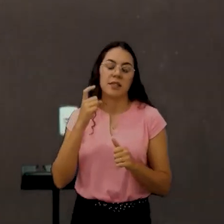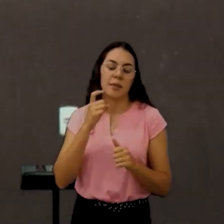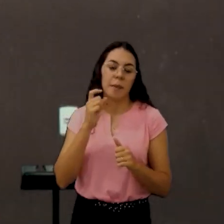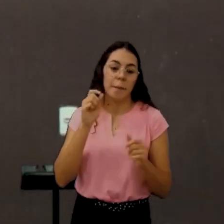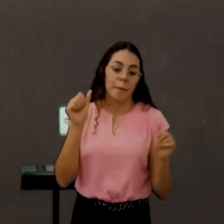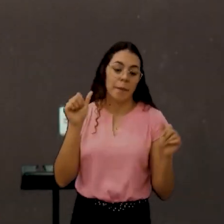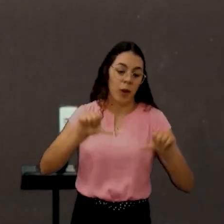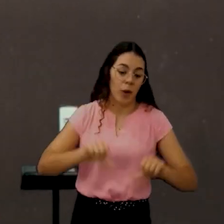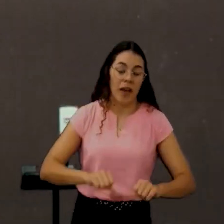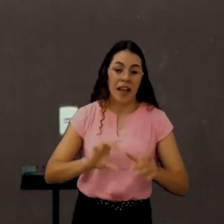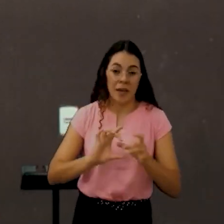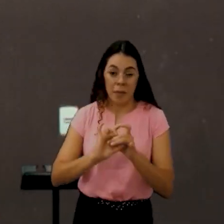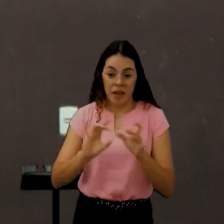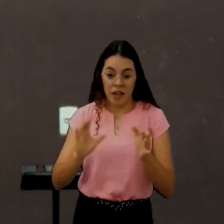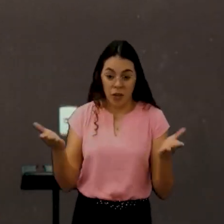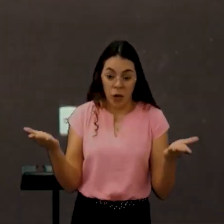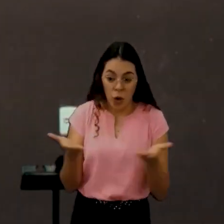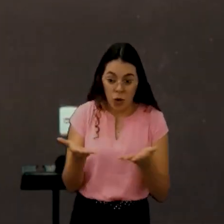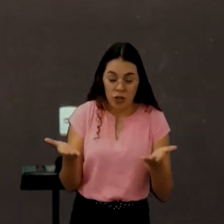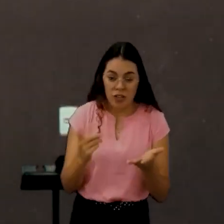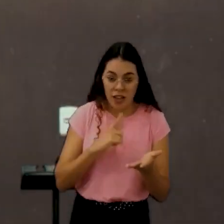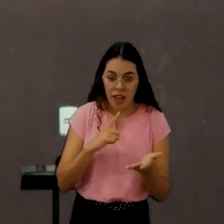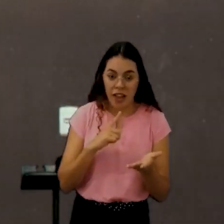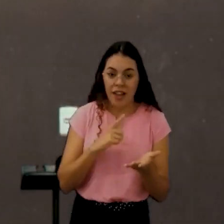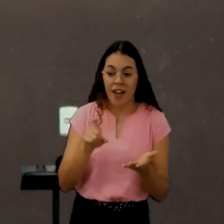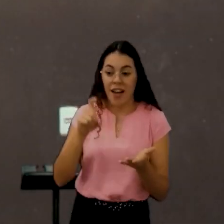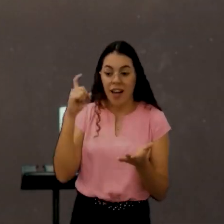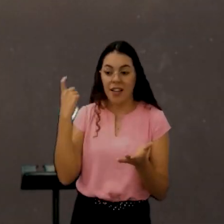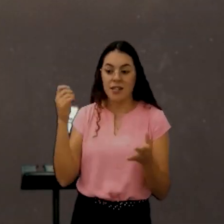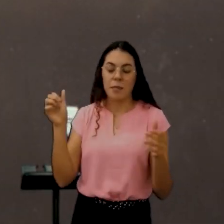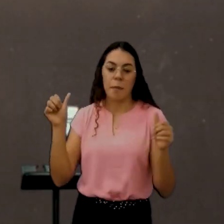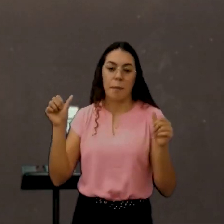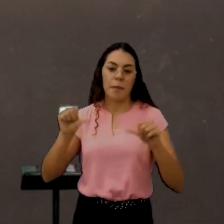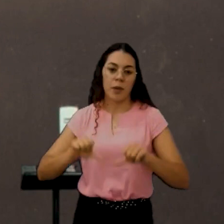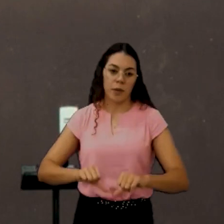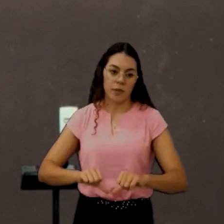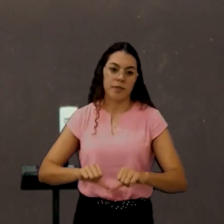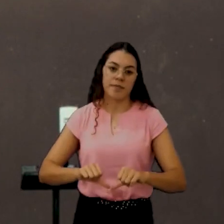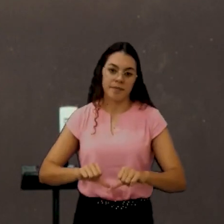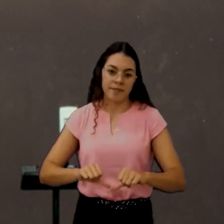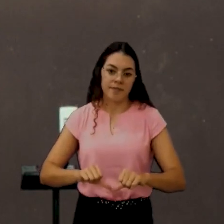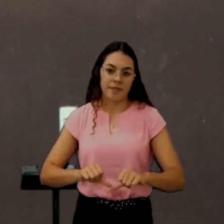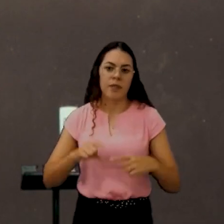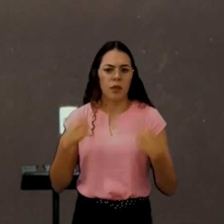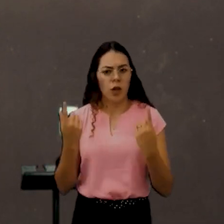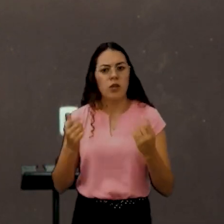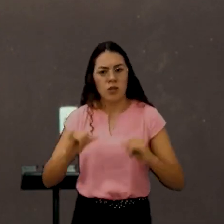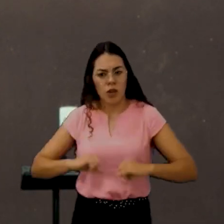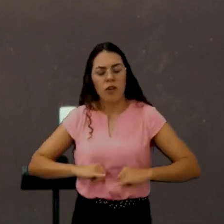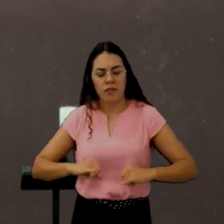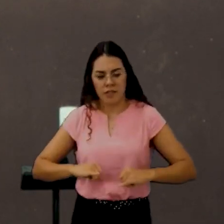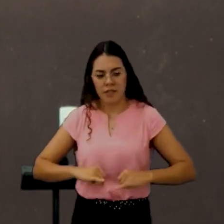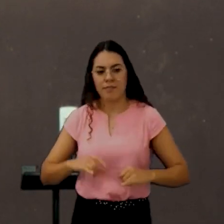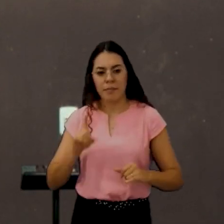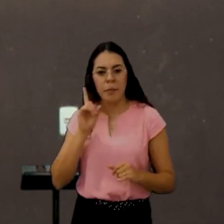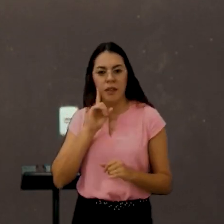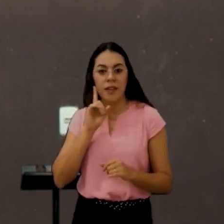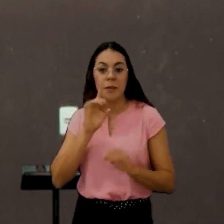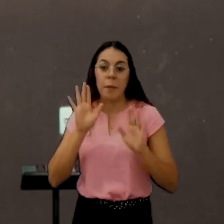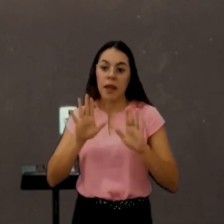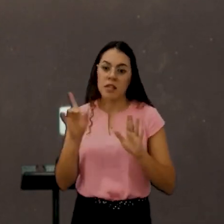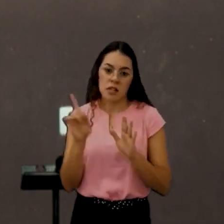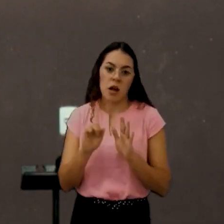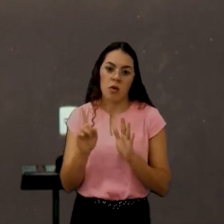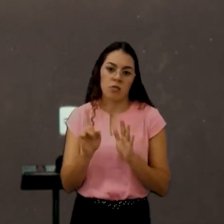gente não teria. Não sou aqui americanólatra, não. Nós sofremos com o americano. Mas assim, nós não